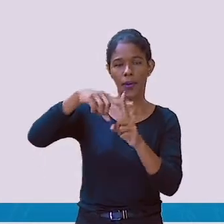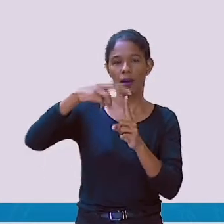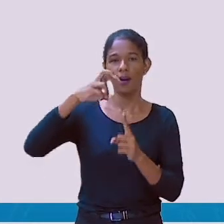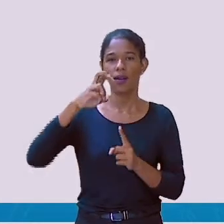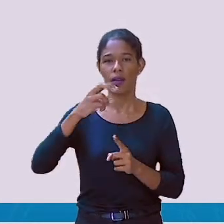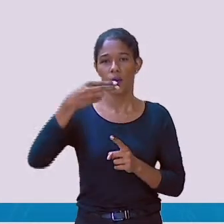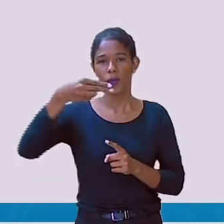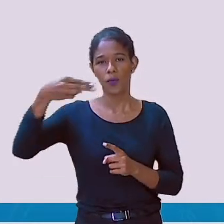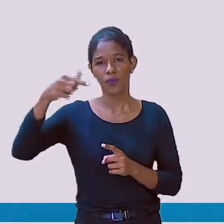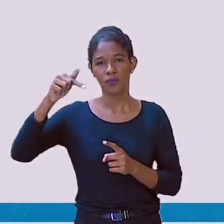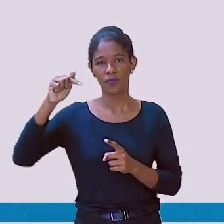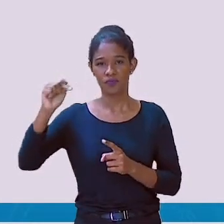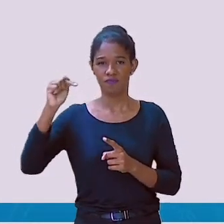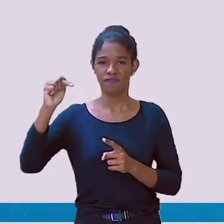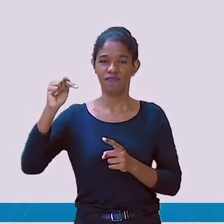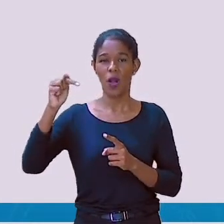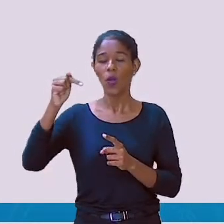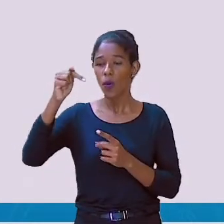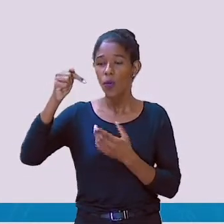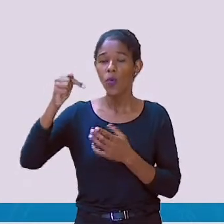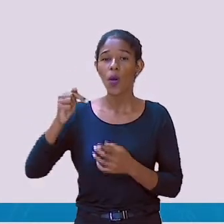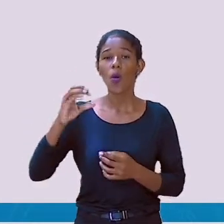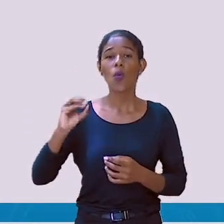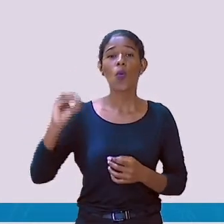é do sétimo grau.